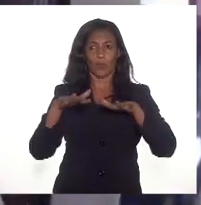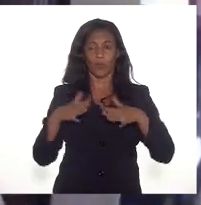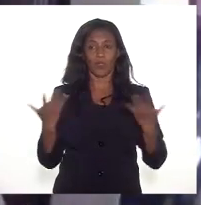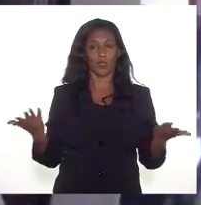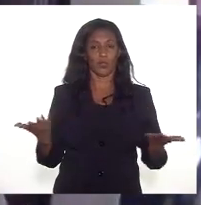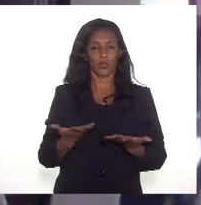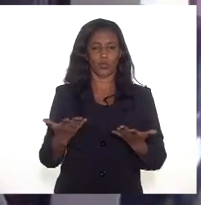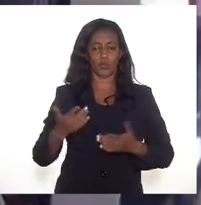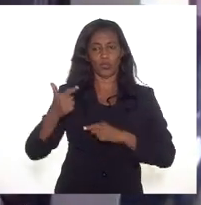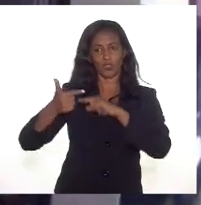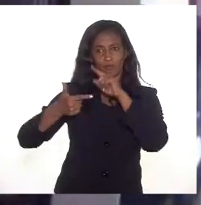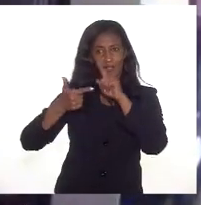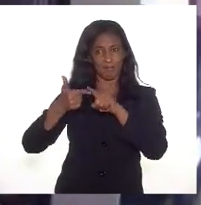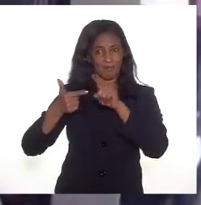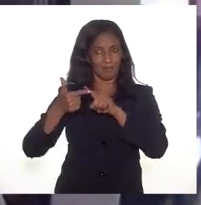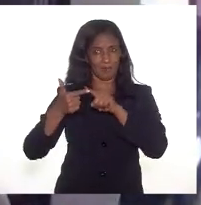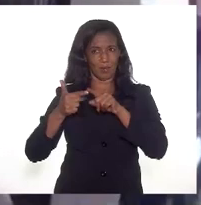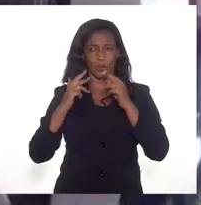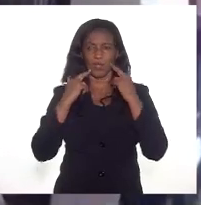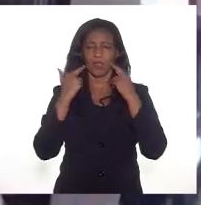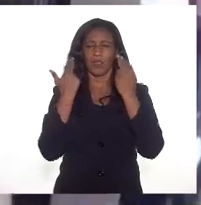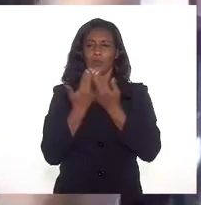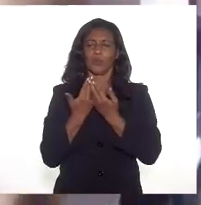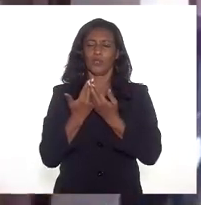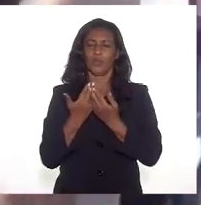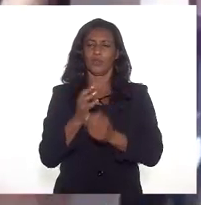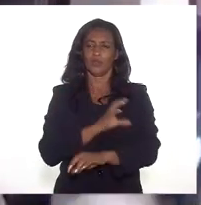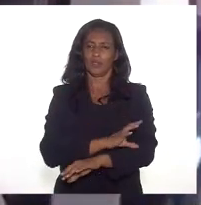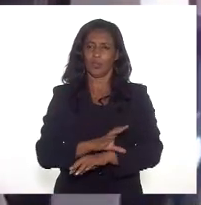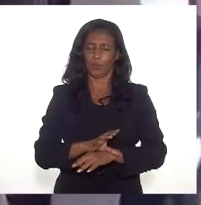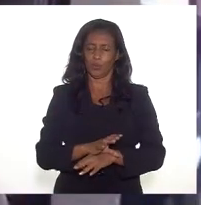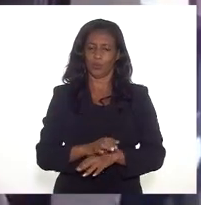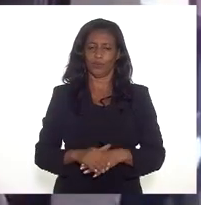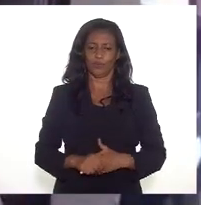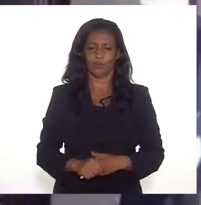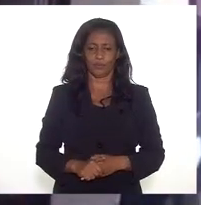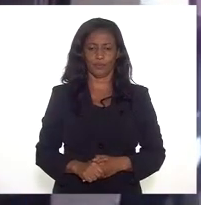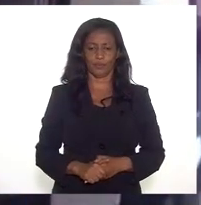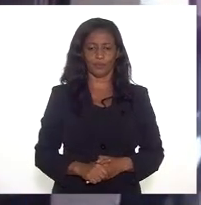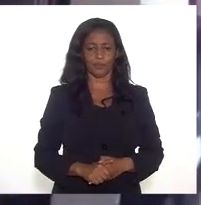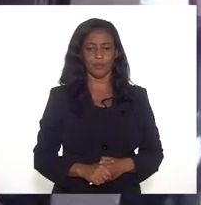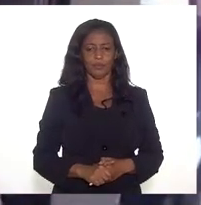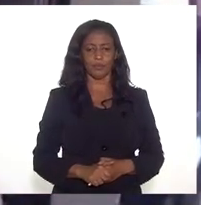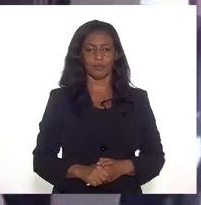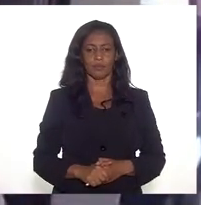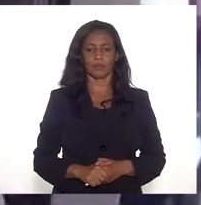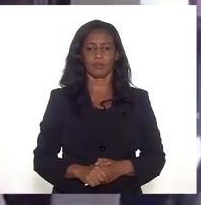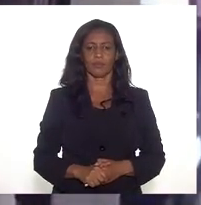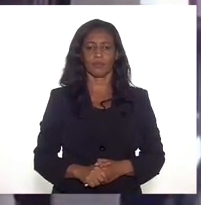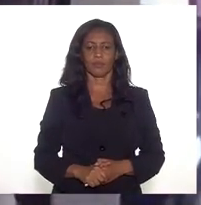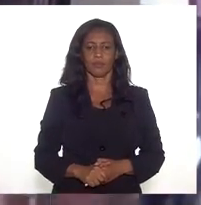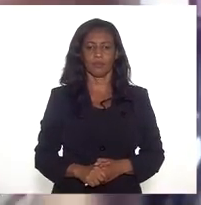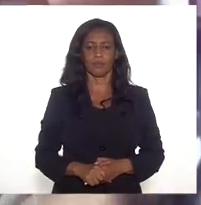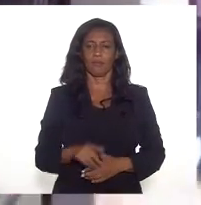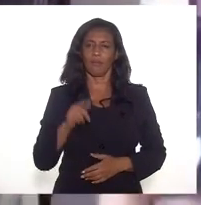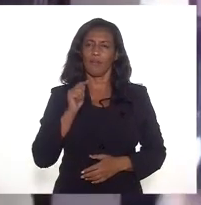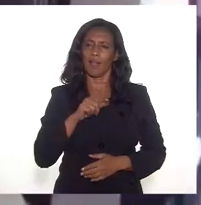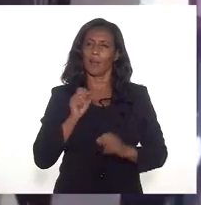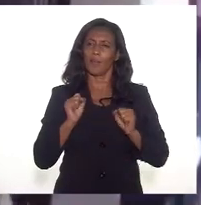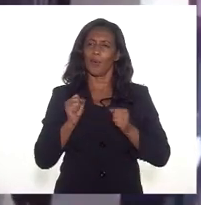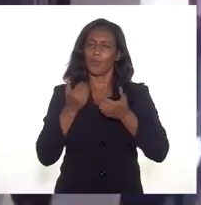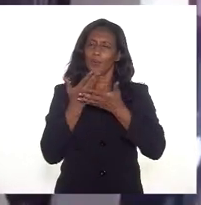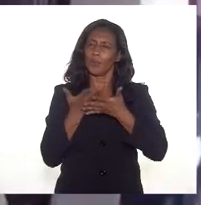foi a segunda audiência pública da cultura deste ano. Essa audiência pública ela pode ser uma